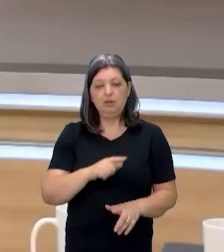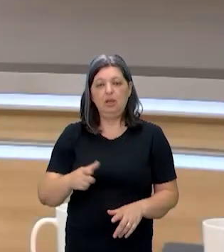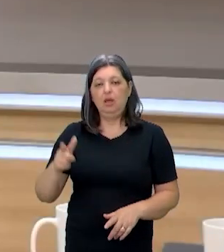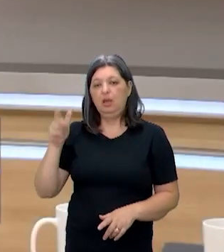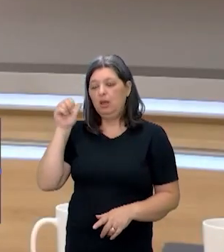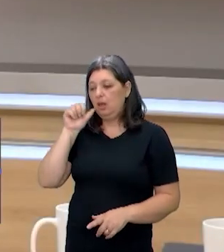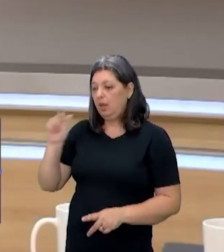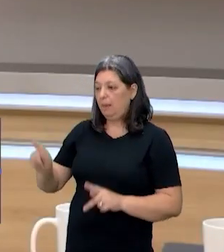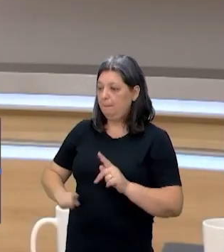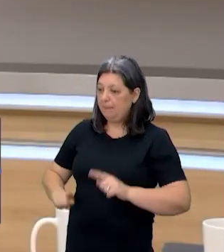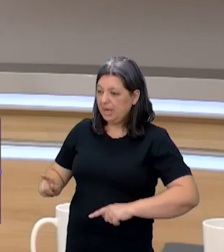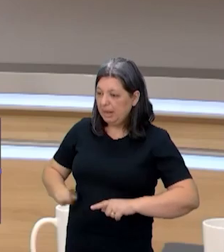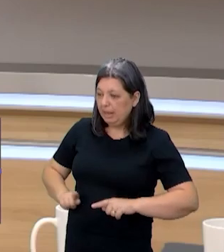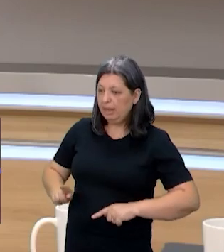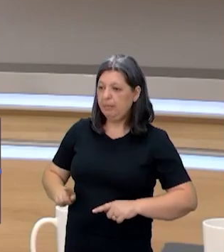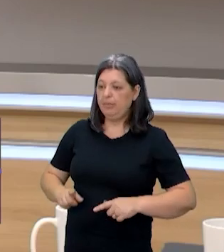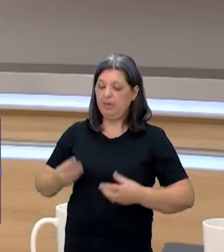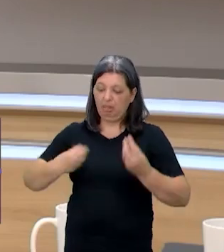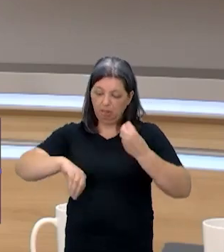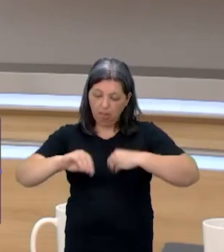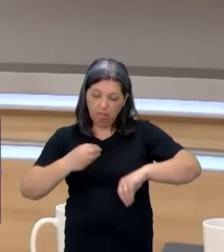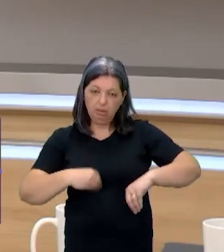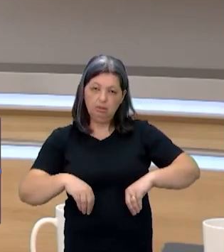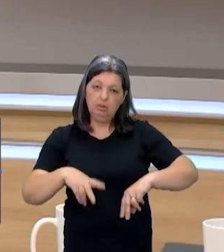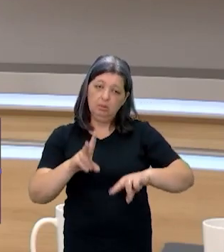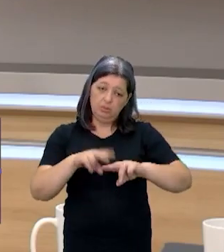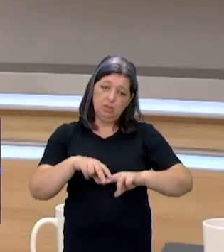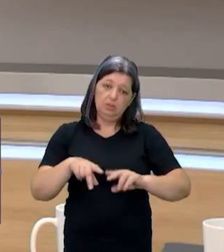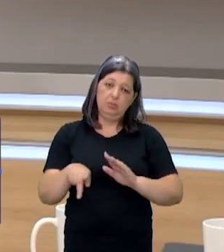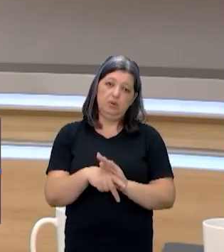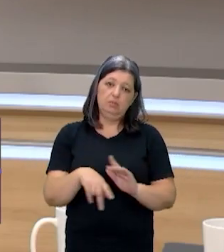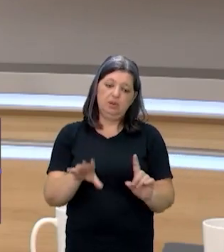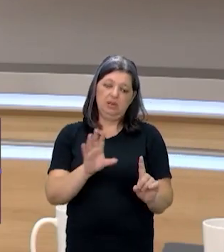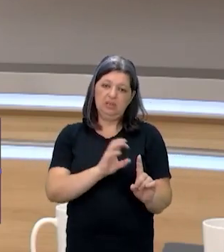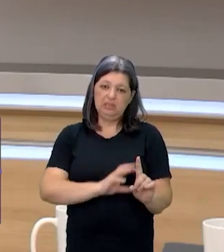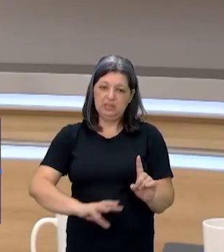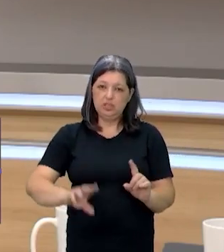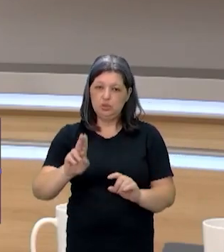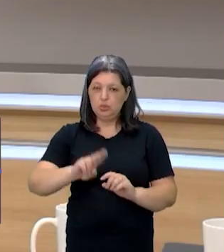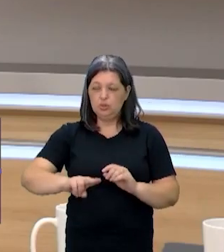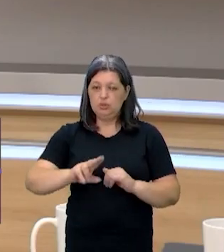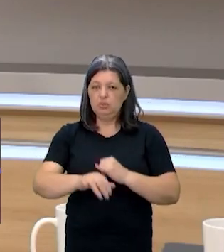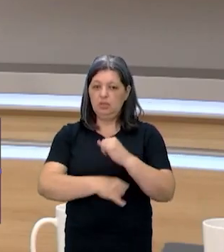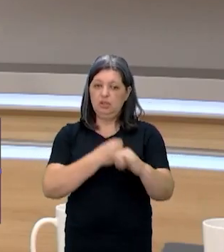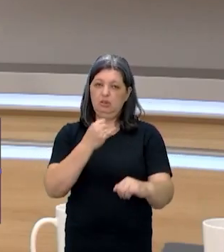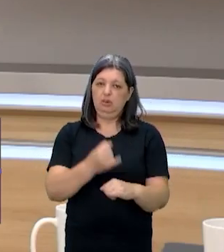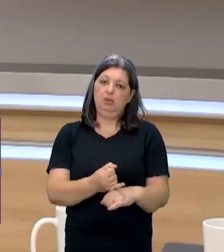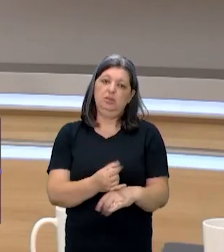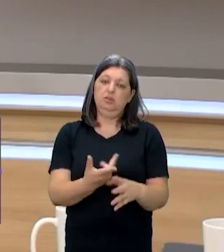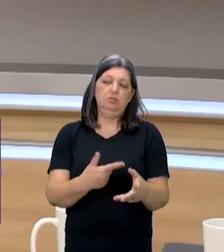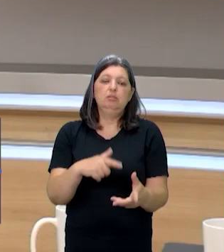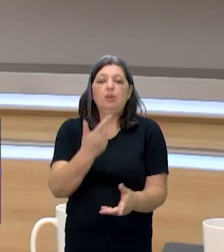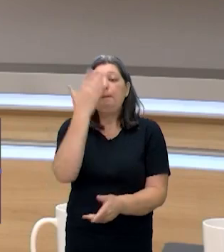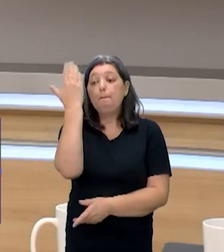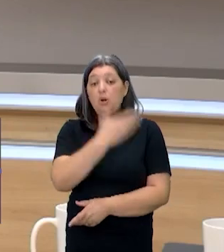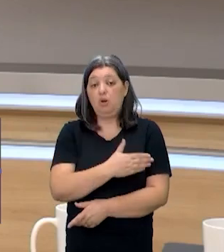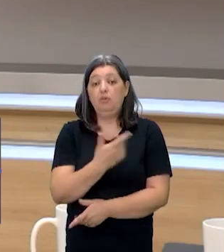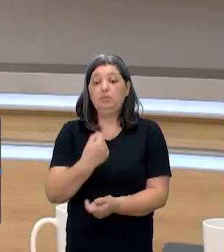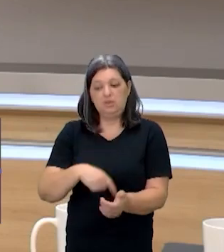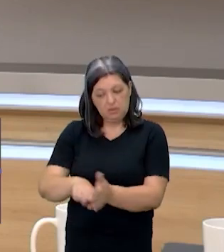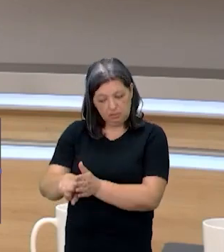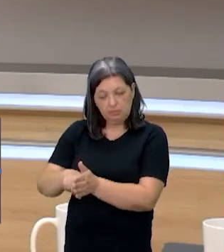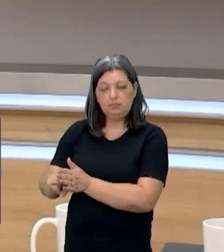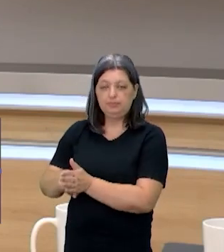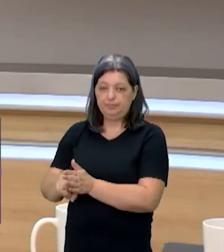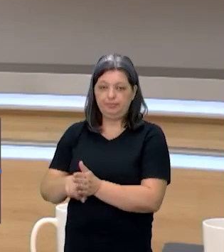com depressão, porque sofreu assédio. Pode até acontecer de você ter, mas você não pode usá-la como comprovação. Você tem que usar dados,